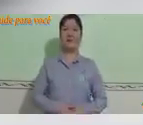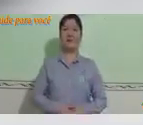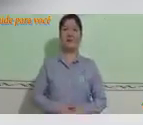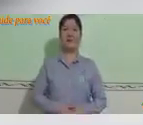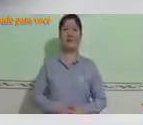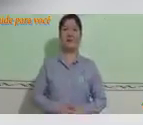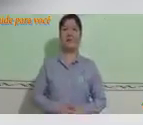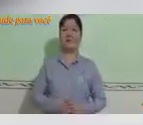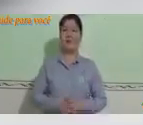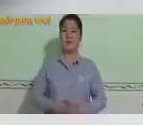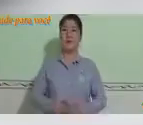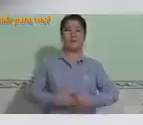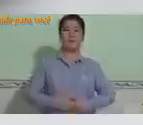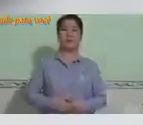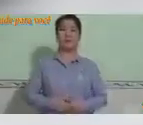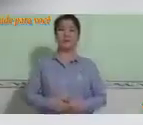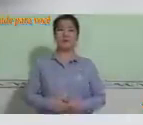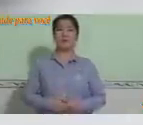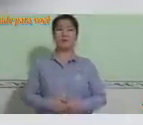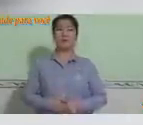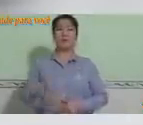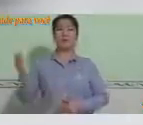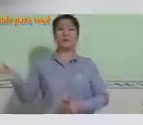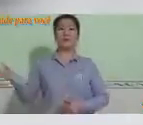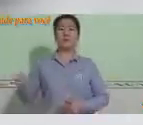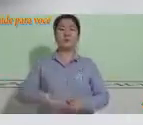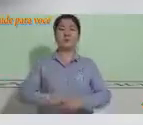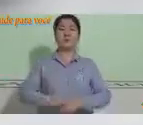indicar um tratamento mais que correto.